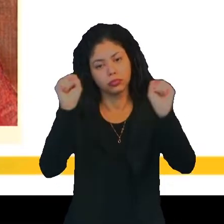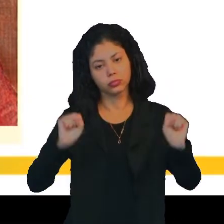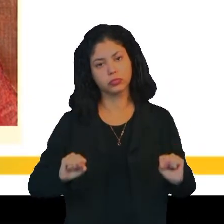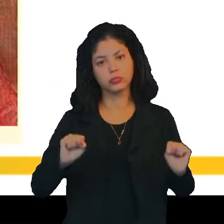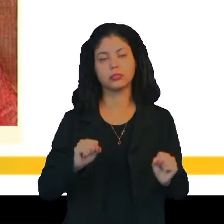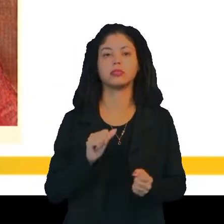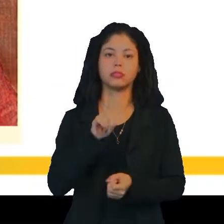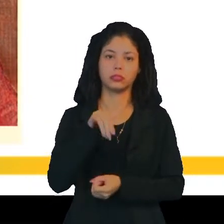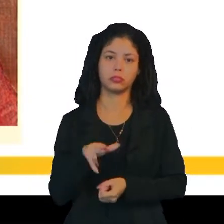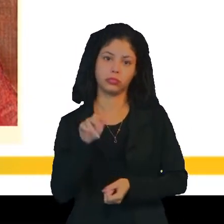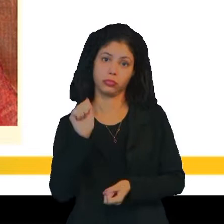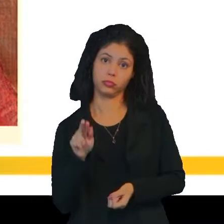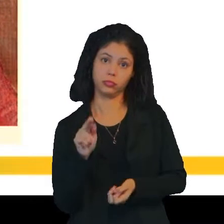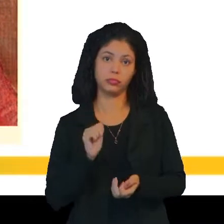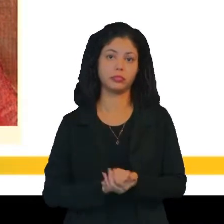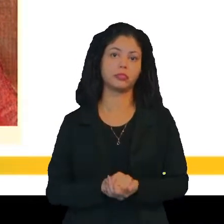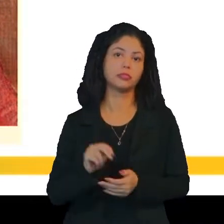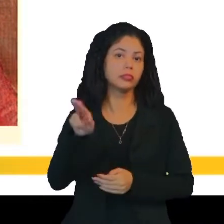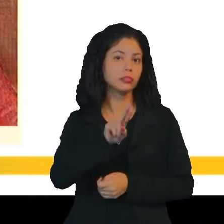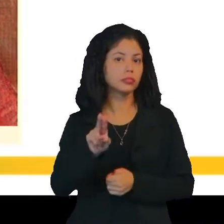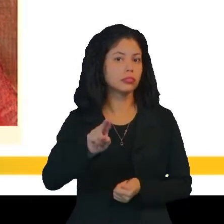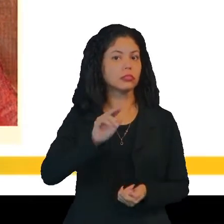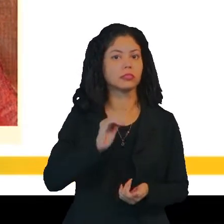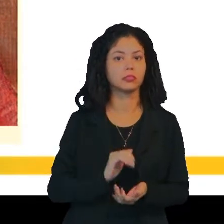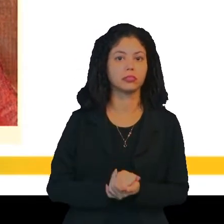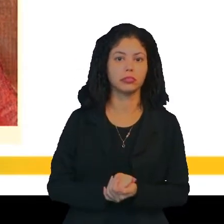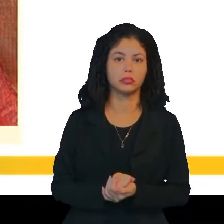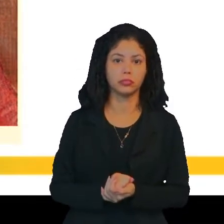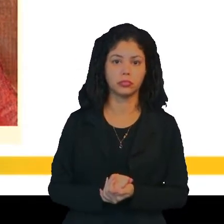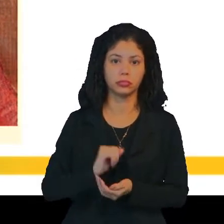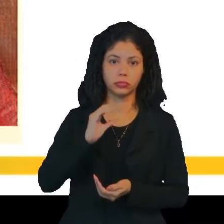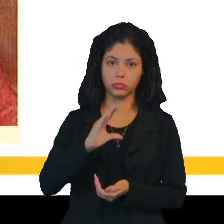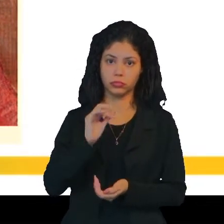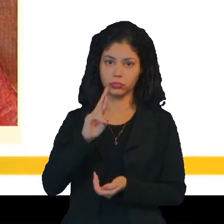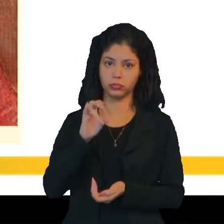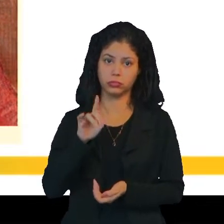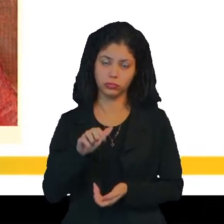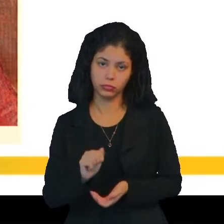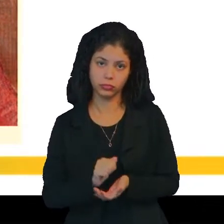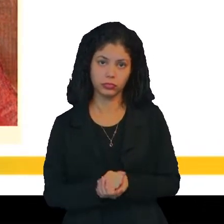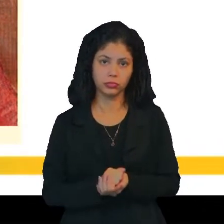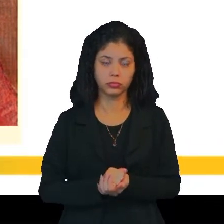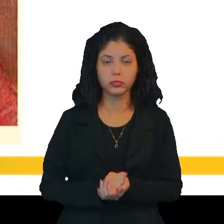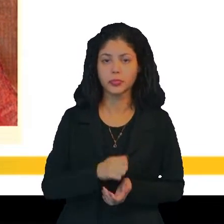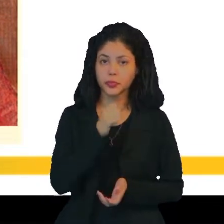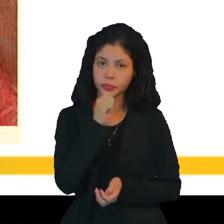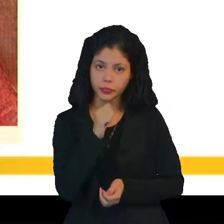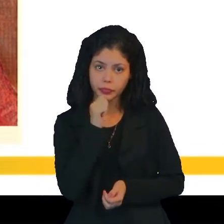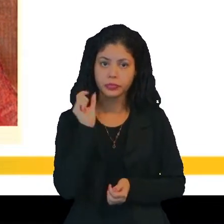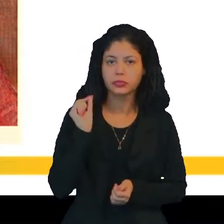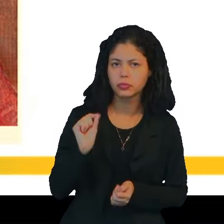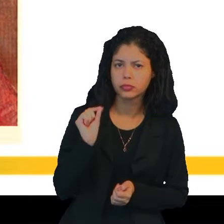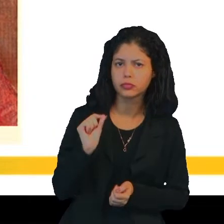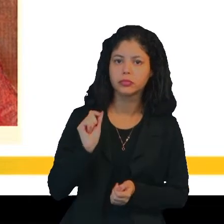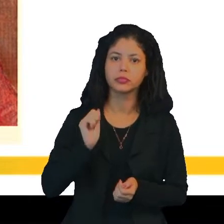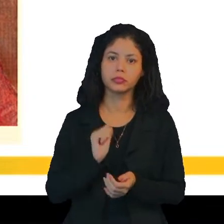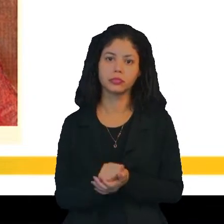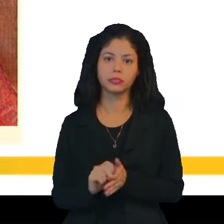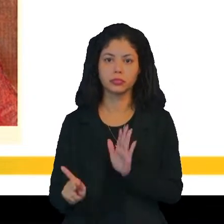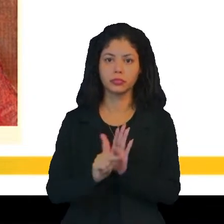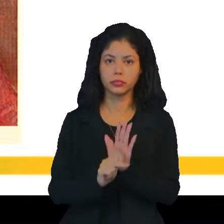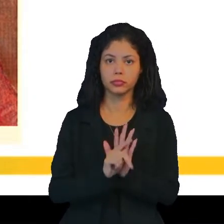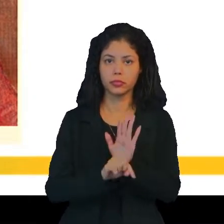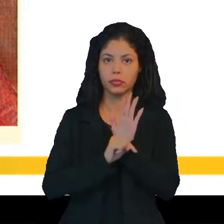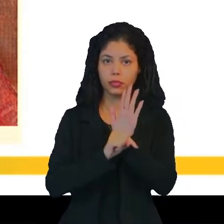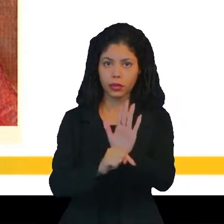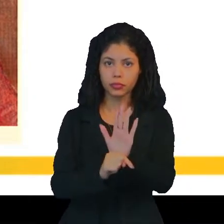Linneu, que é o que nós vemos aí na figura. É o chamado de Carl von Linné, ou Linneu. E aí, o que foi que ele fez? Ele